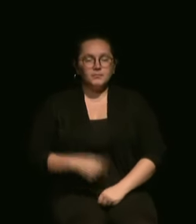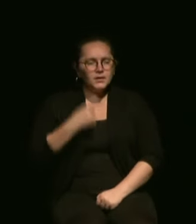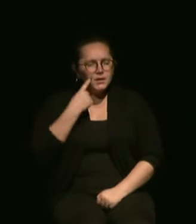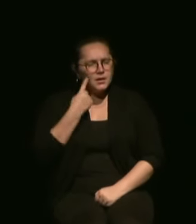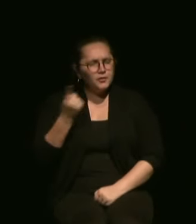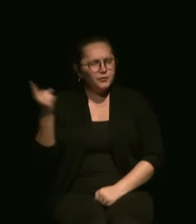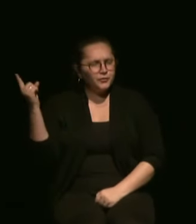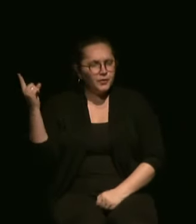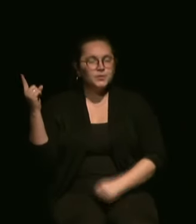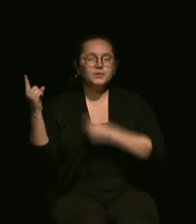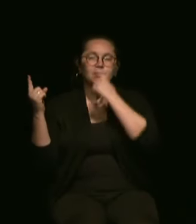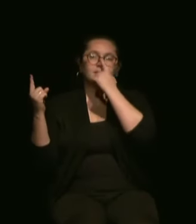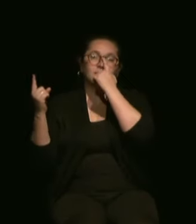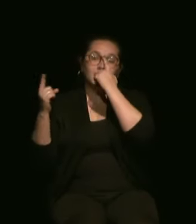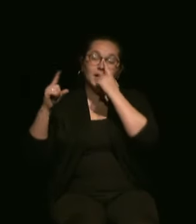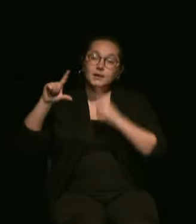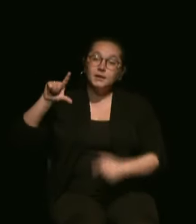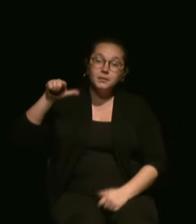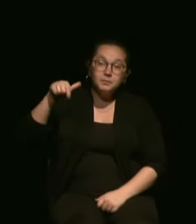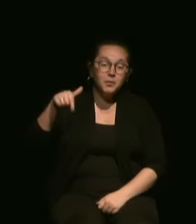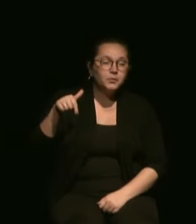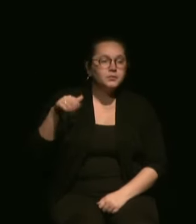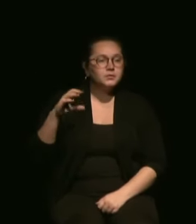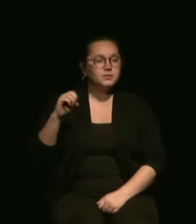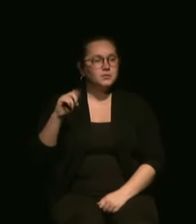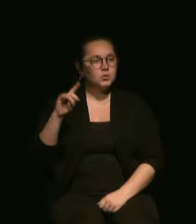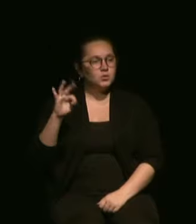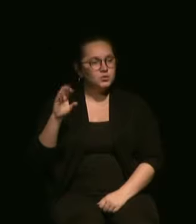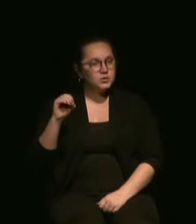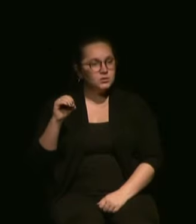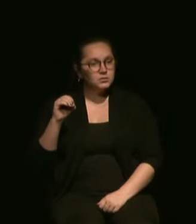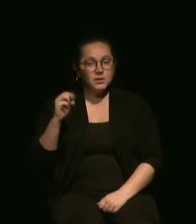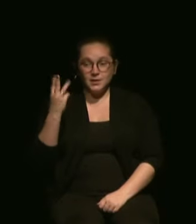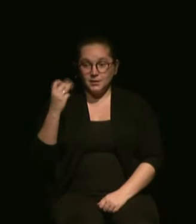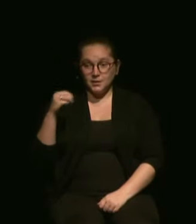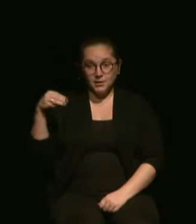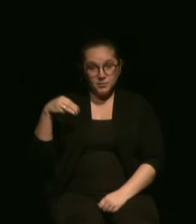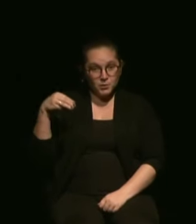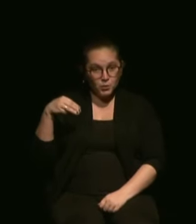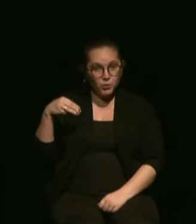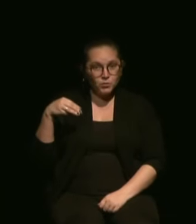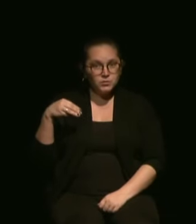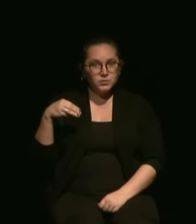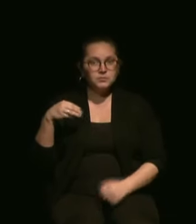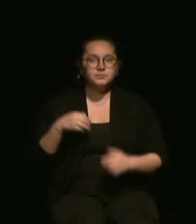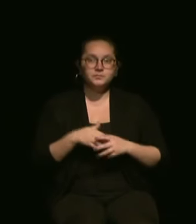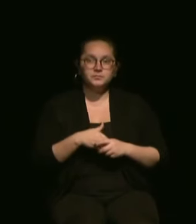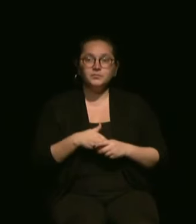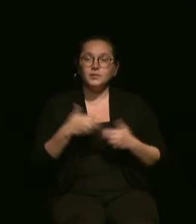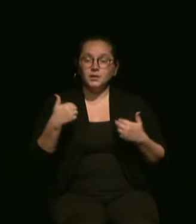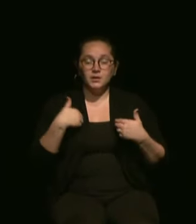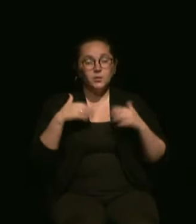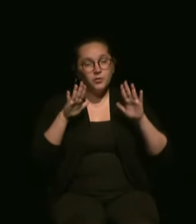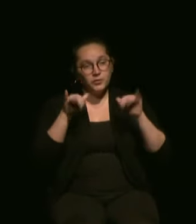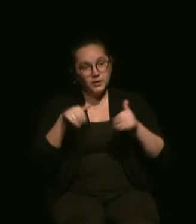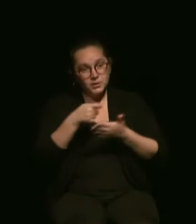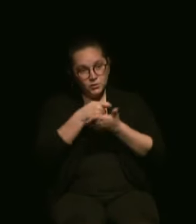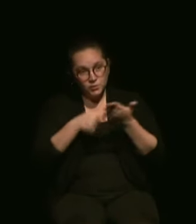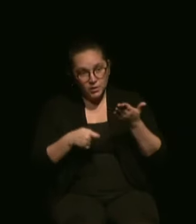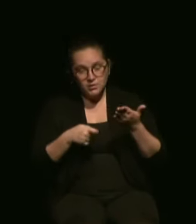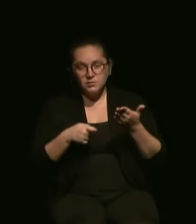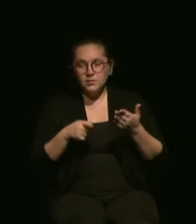Vejam isso depois de ter estado com Coutinho não mais do que meia hora. Eu termino dizendo nesse texto: a